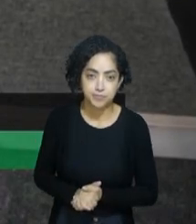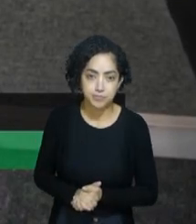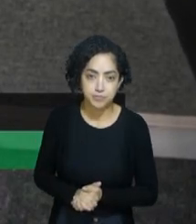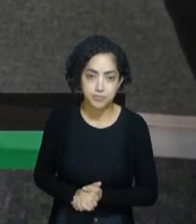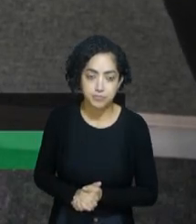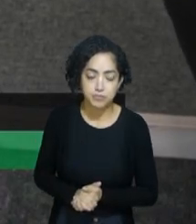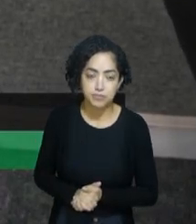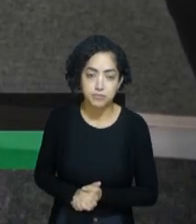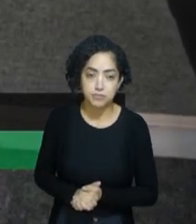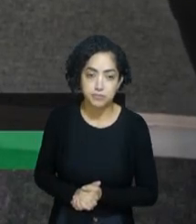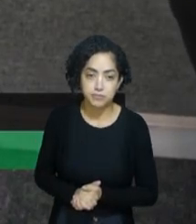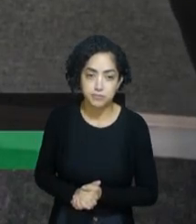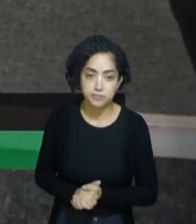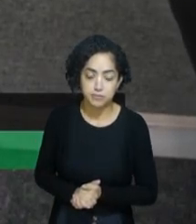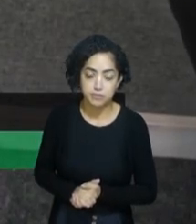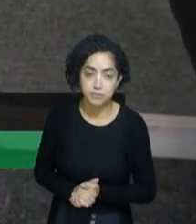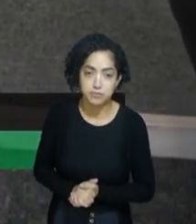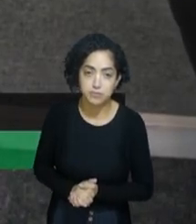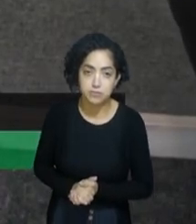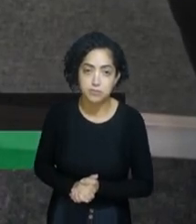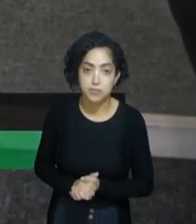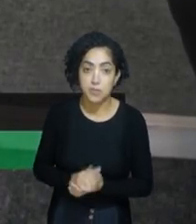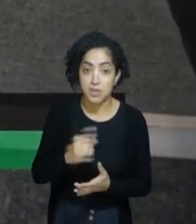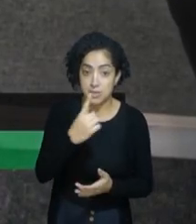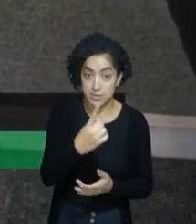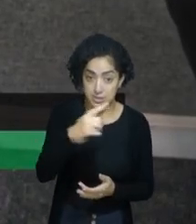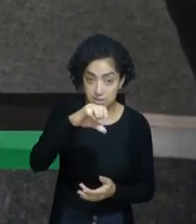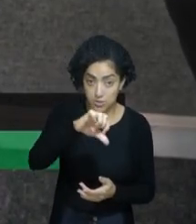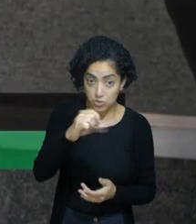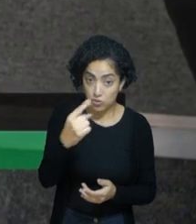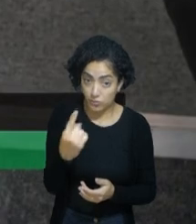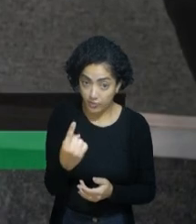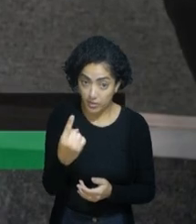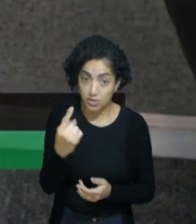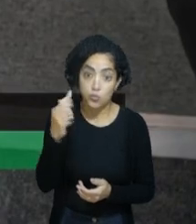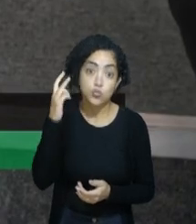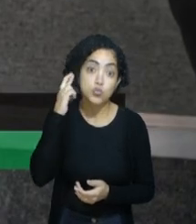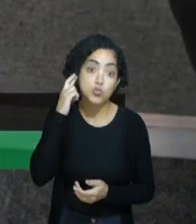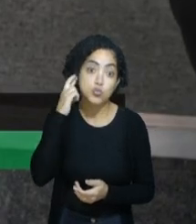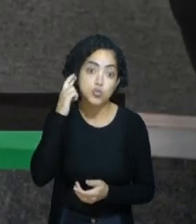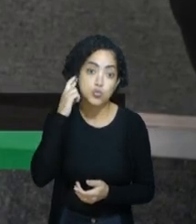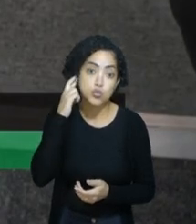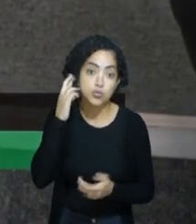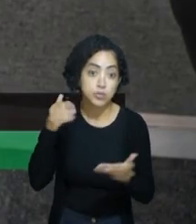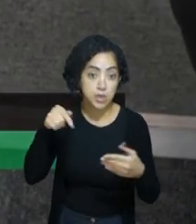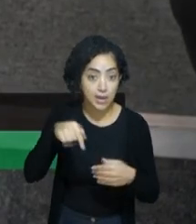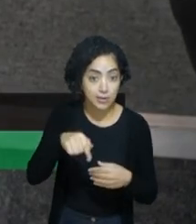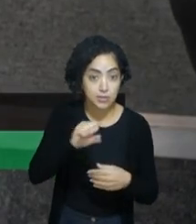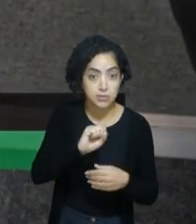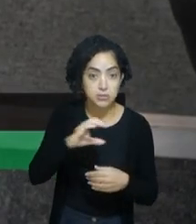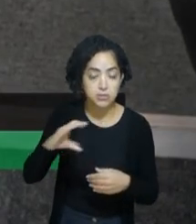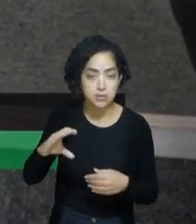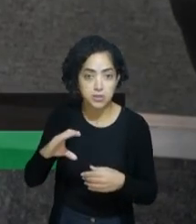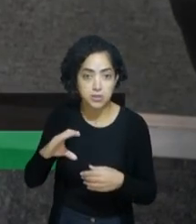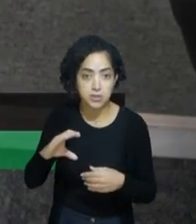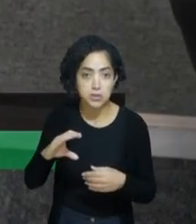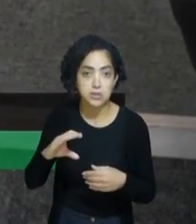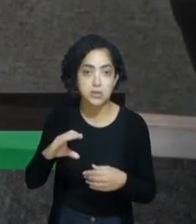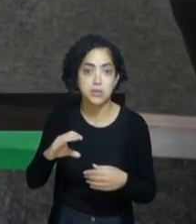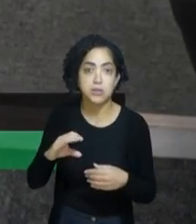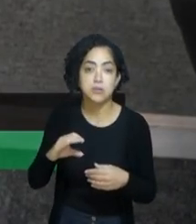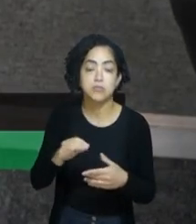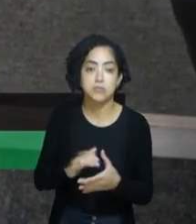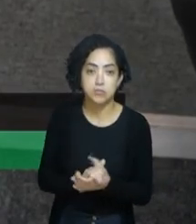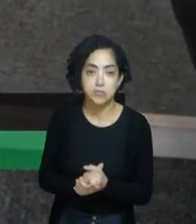inexplicável são 191 surdos atletas nesse momento em Santa Catarina ou seja nem uma proporção